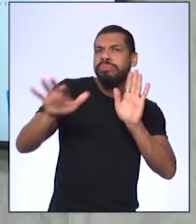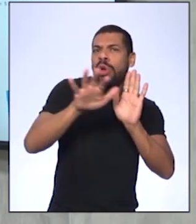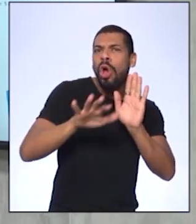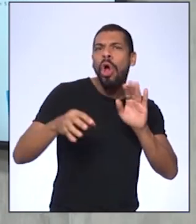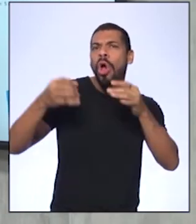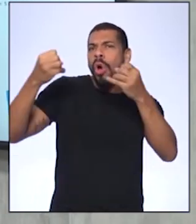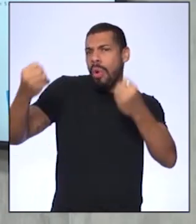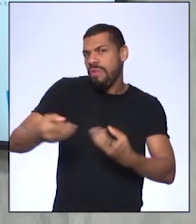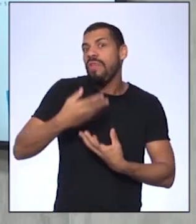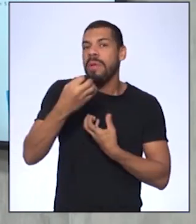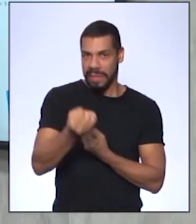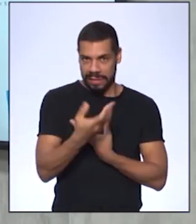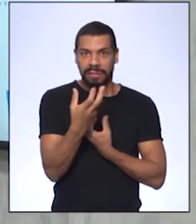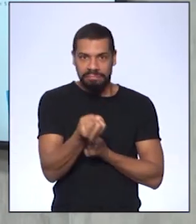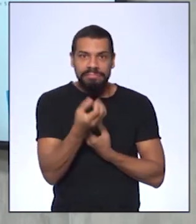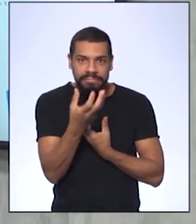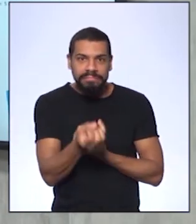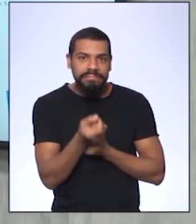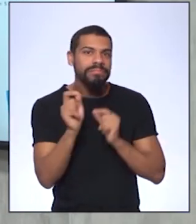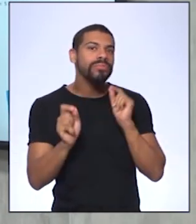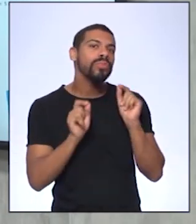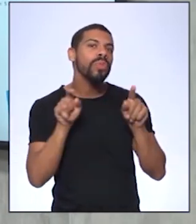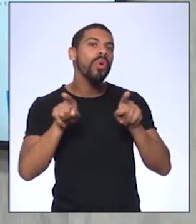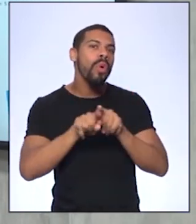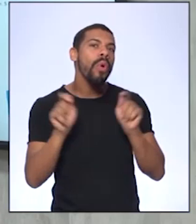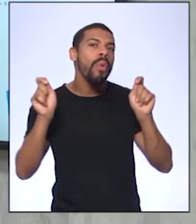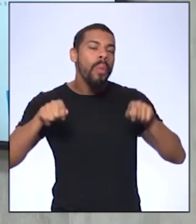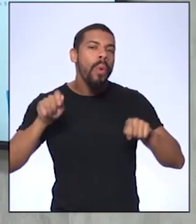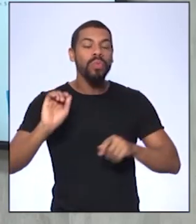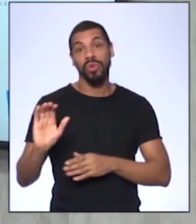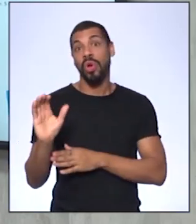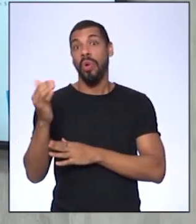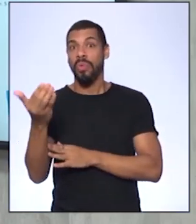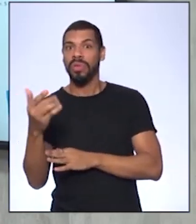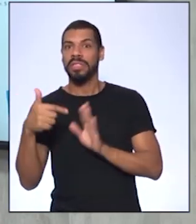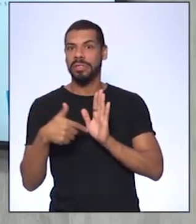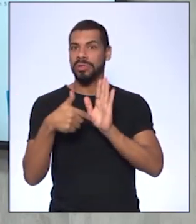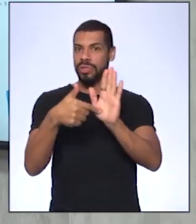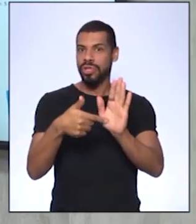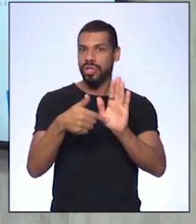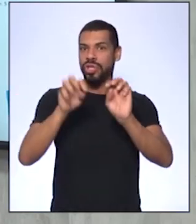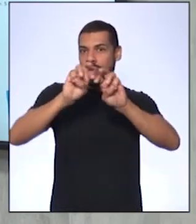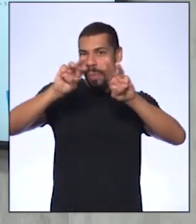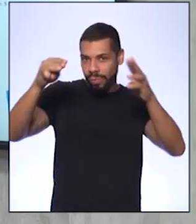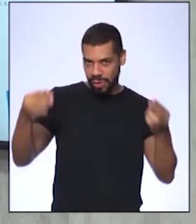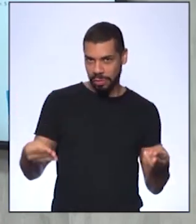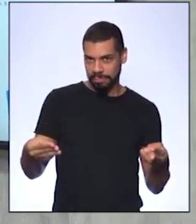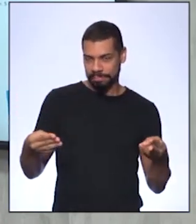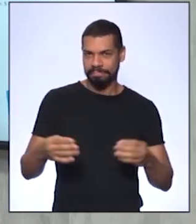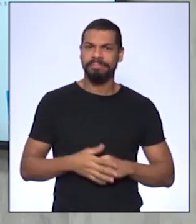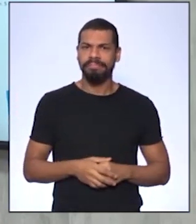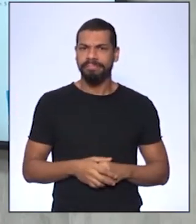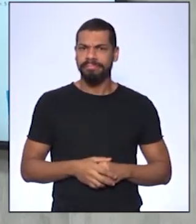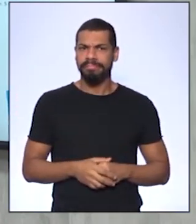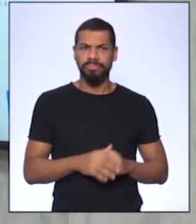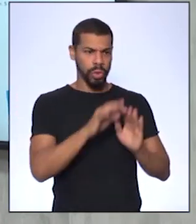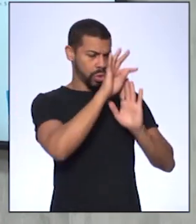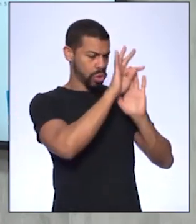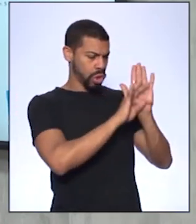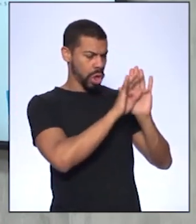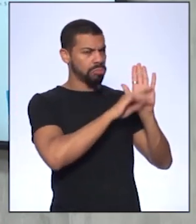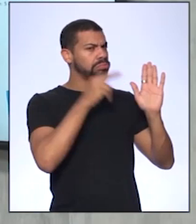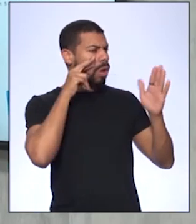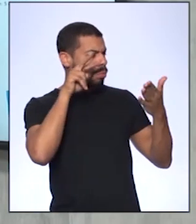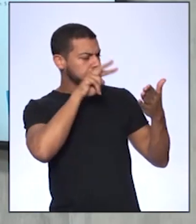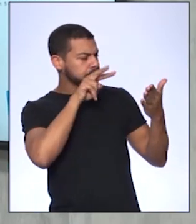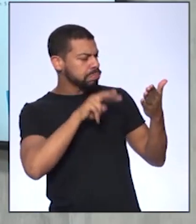que traz uma informação acerca aí de uma situação de exposição de obras de arte. Pronto, o texto está ali, você viu